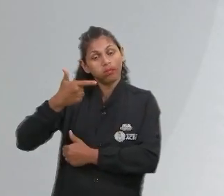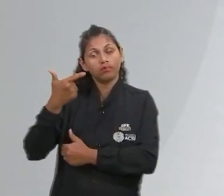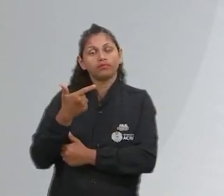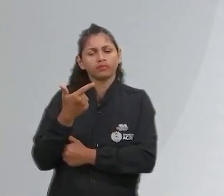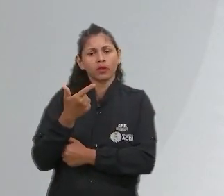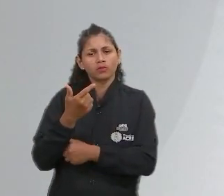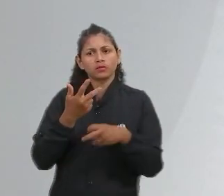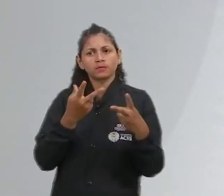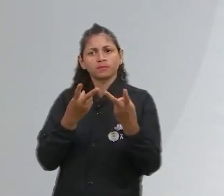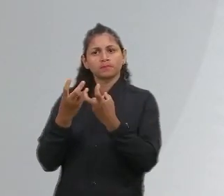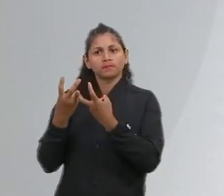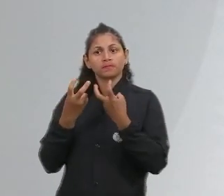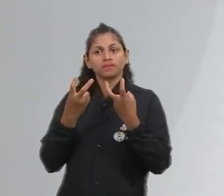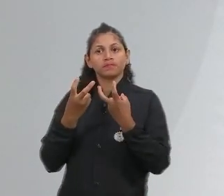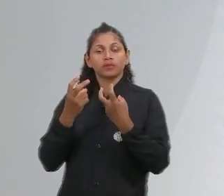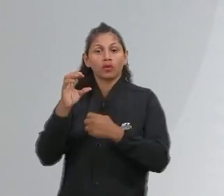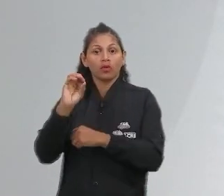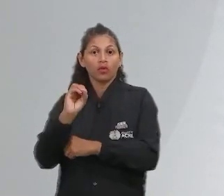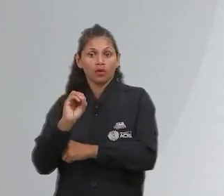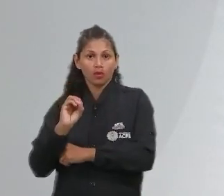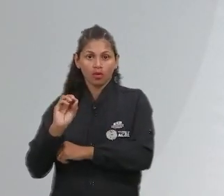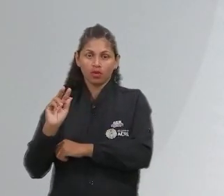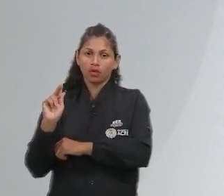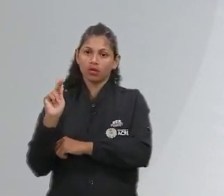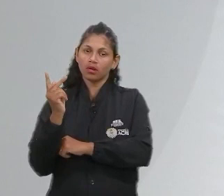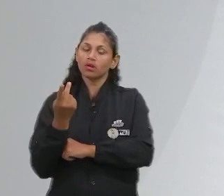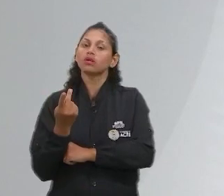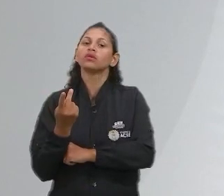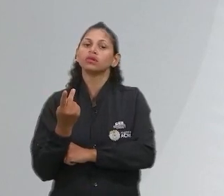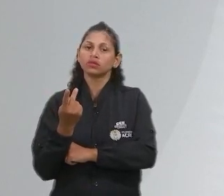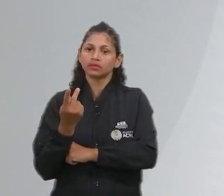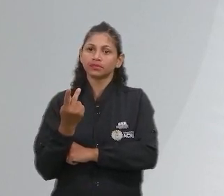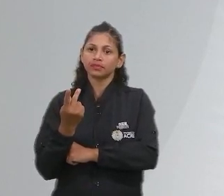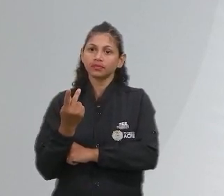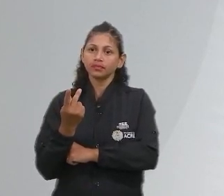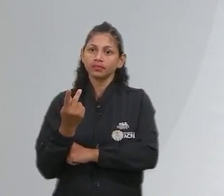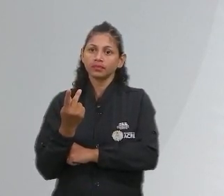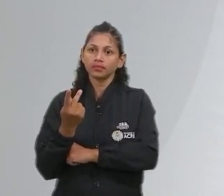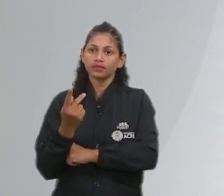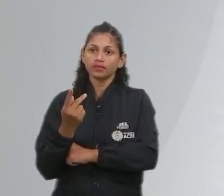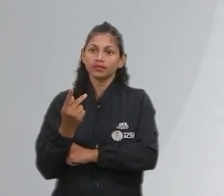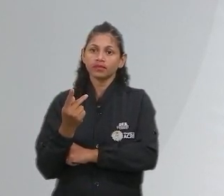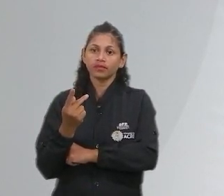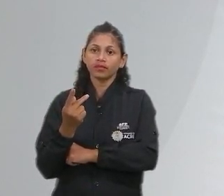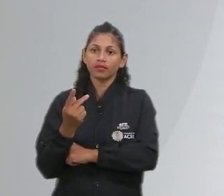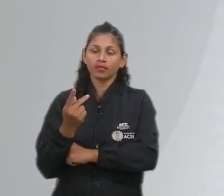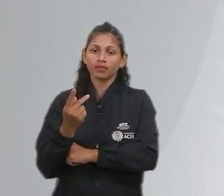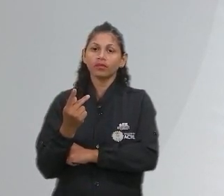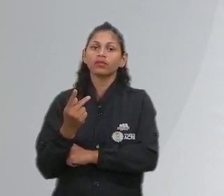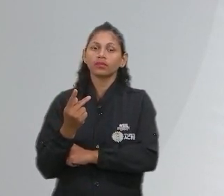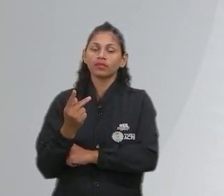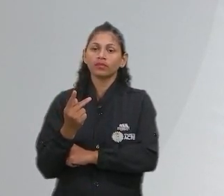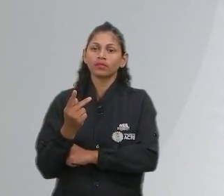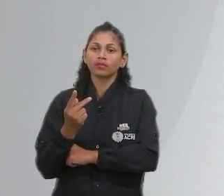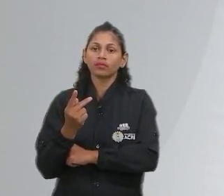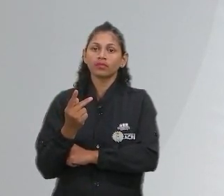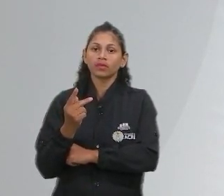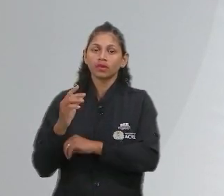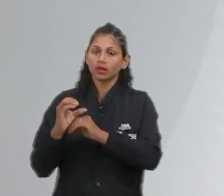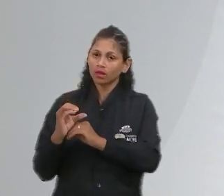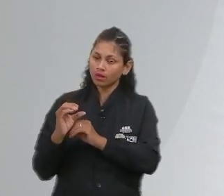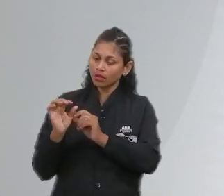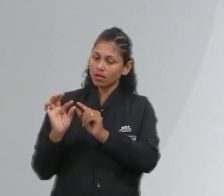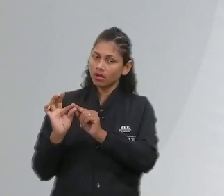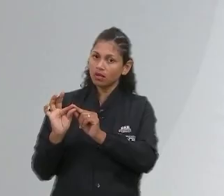observar aqui, a hidroxila que está bem aqui na parte de baixo da estrutura, essa hidroxila está ligada a